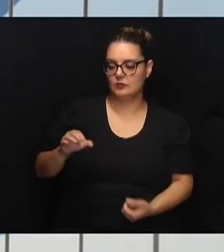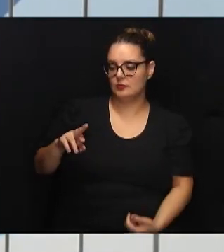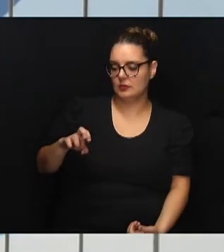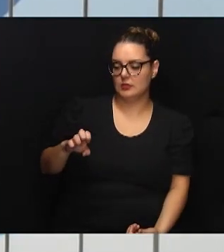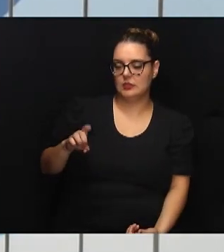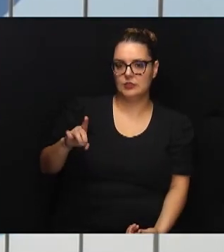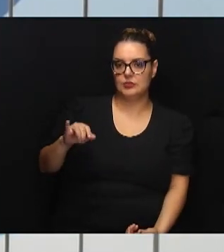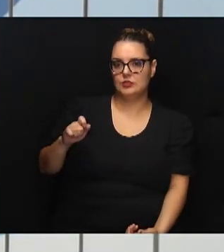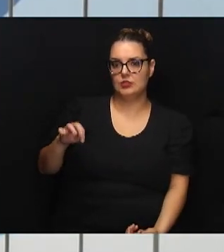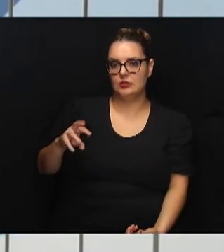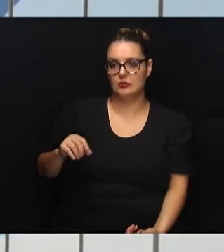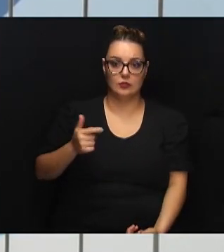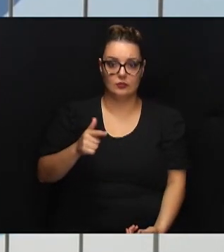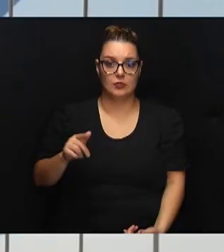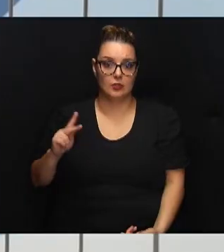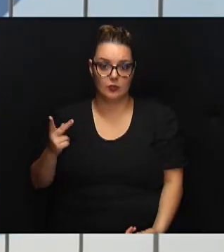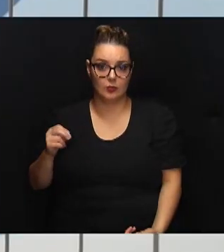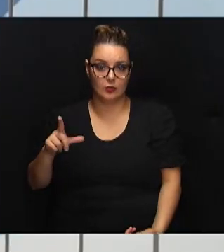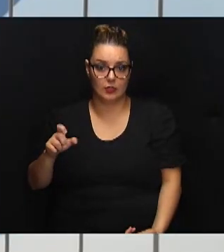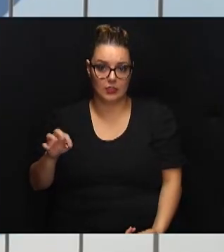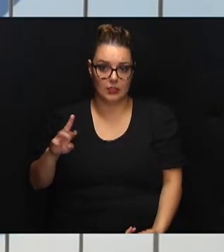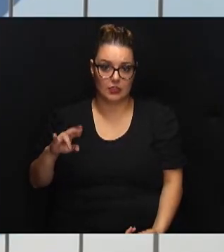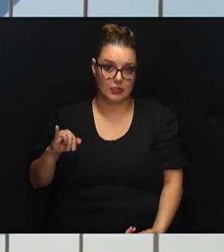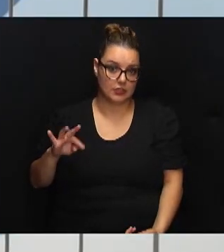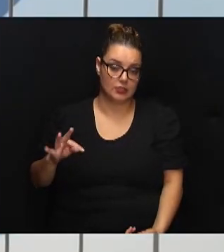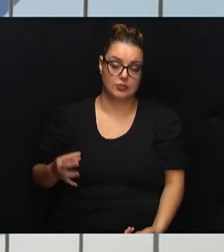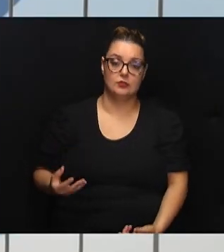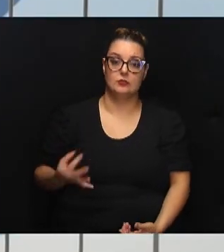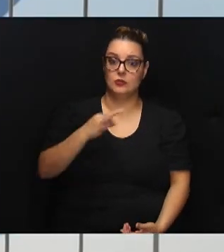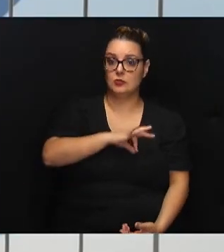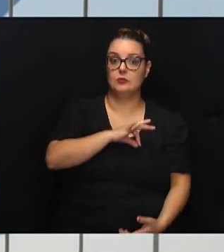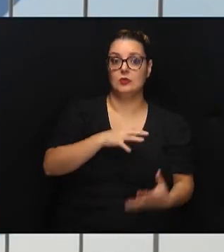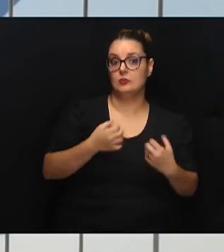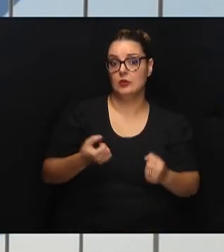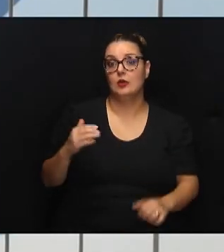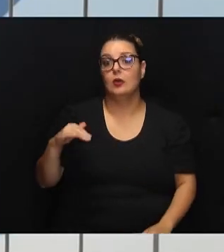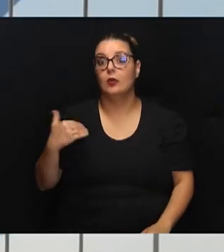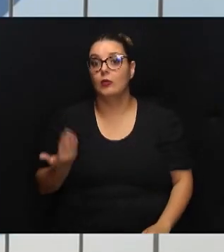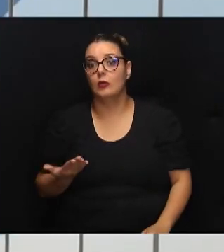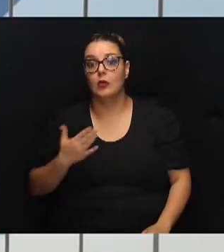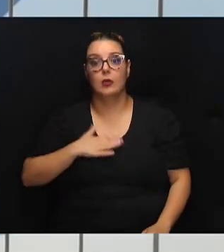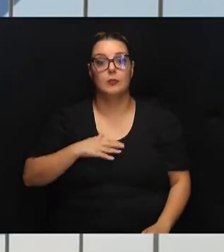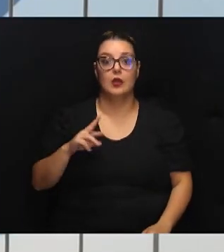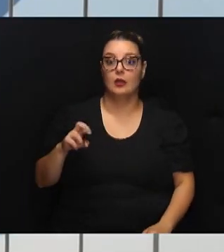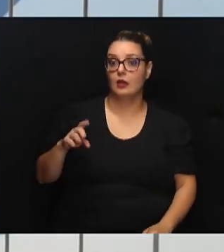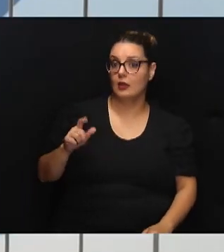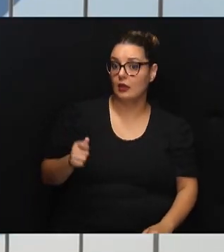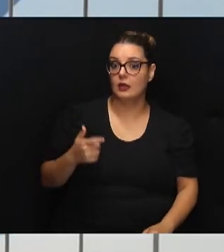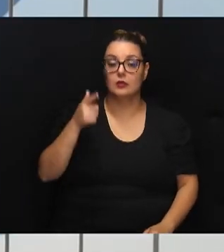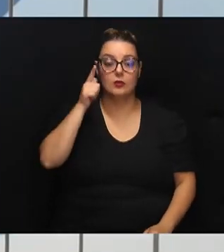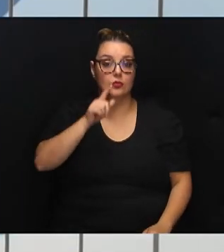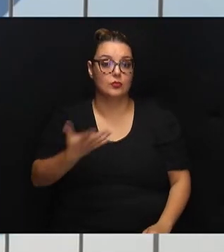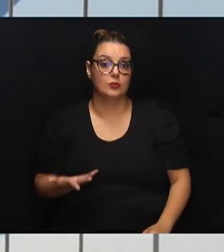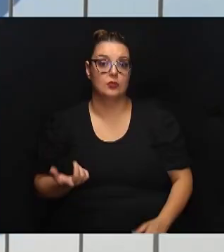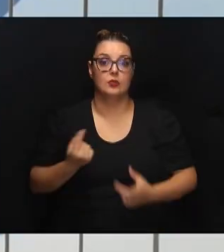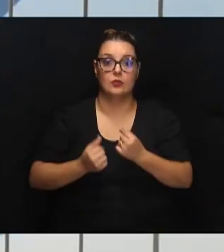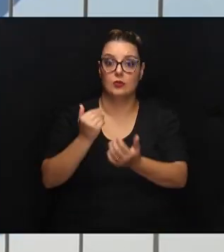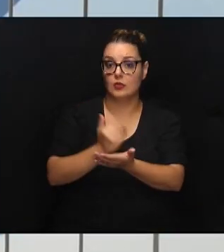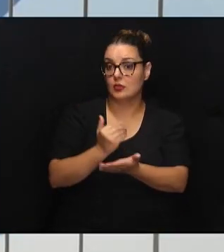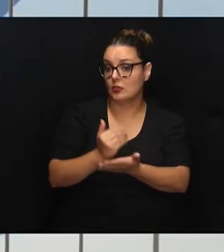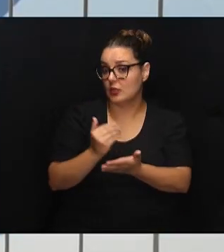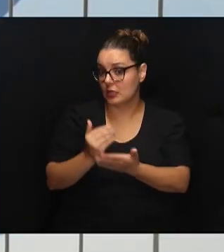não tenho olerite para provar o tanto que eu ganho de salário, qual é a minha renda, eu não consigo fazer um